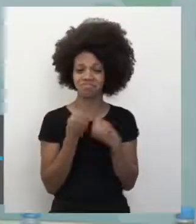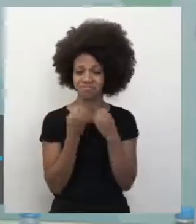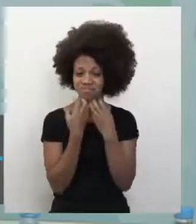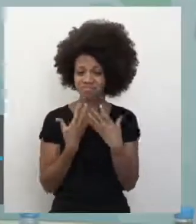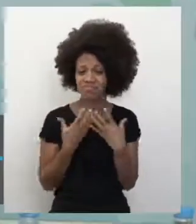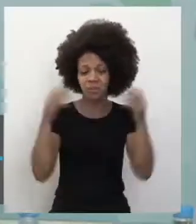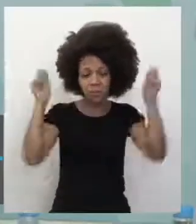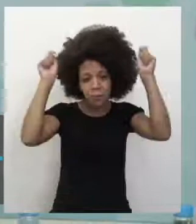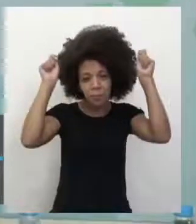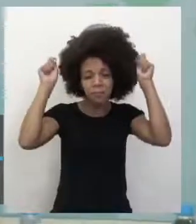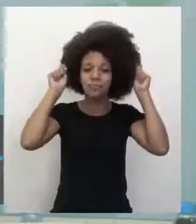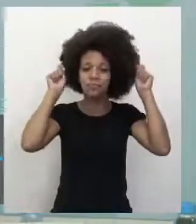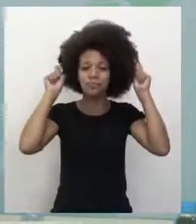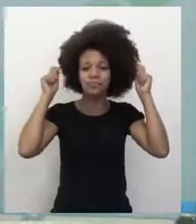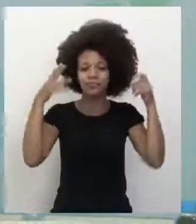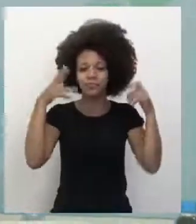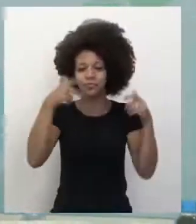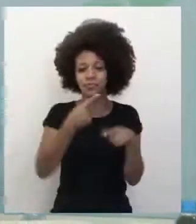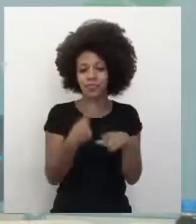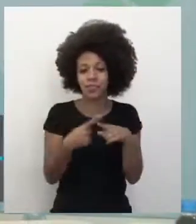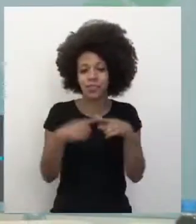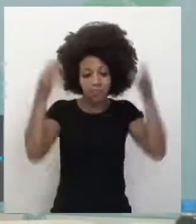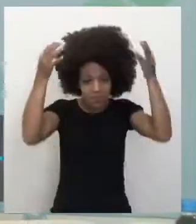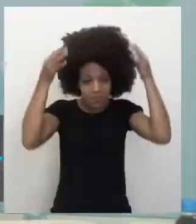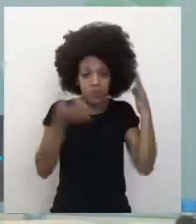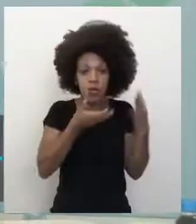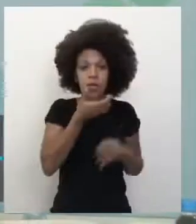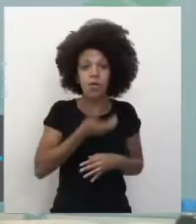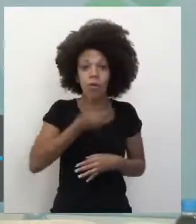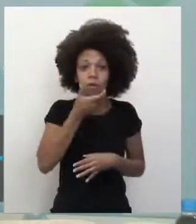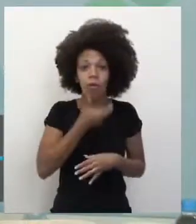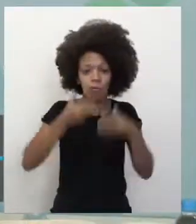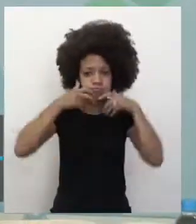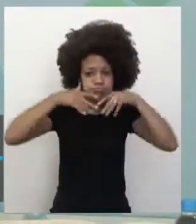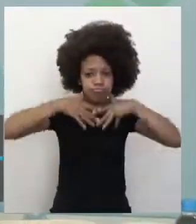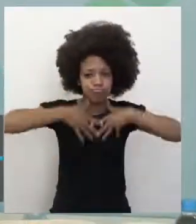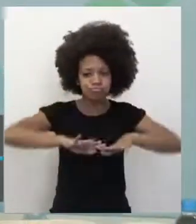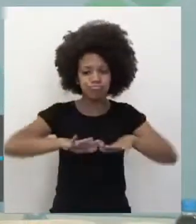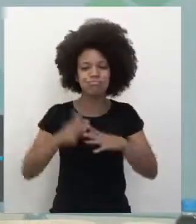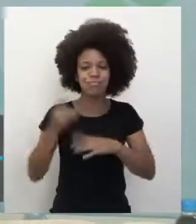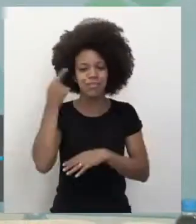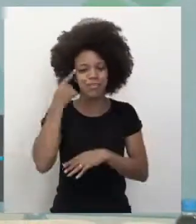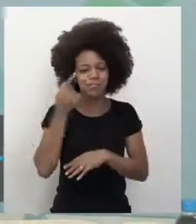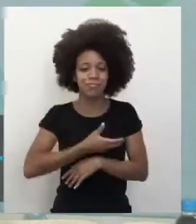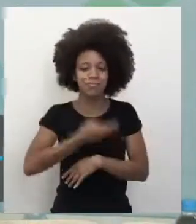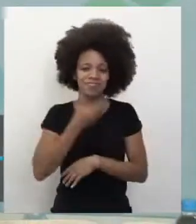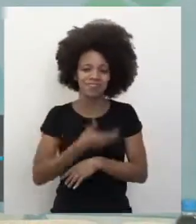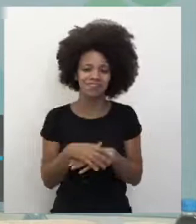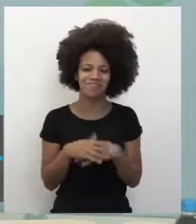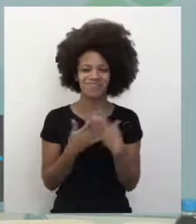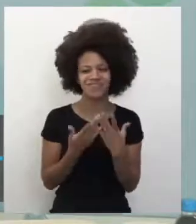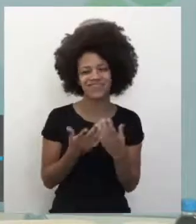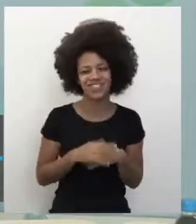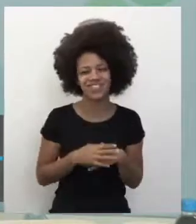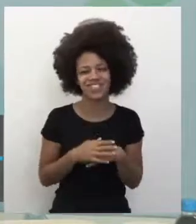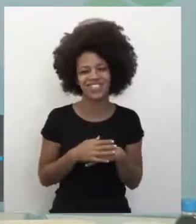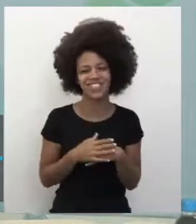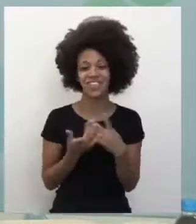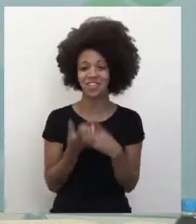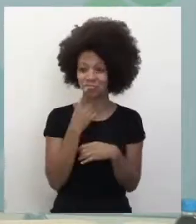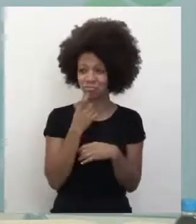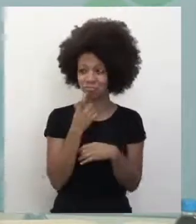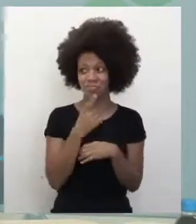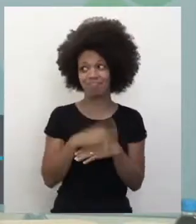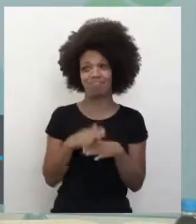gorrinho na cabeça, né? Porque eu ponho o gorrinho na cabeça, com essa barba enorme, o pessoal pensa que eu sou Papai Noel, né? Aí se tivesse vestido todo de vermelho, ia ser